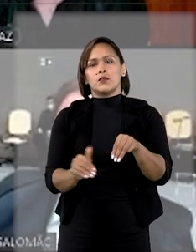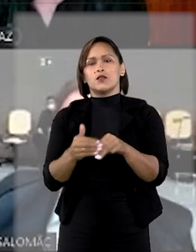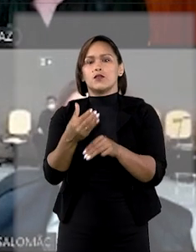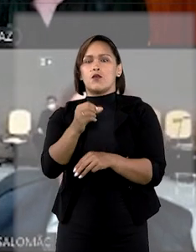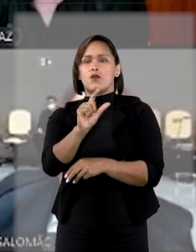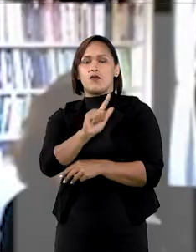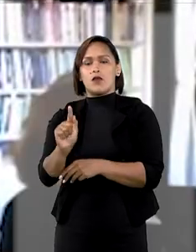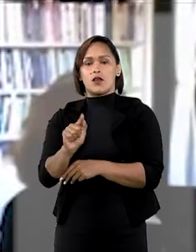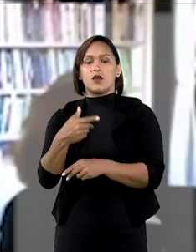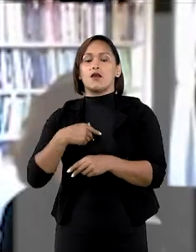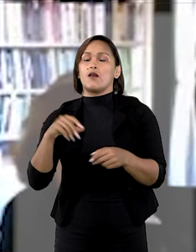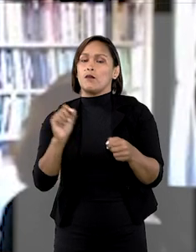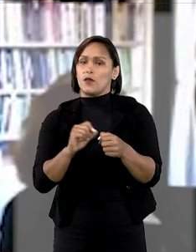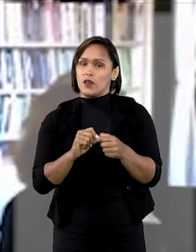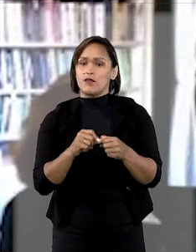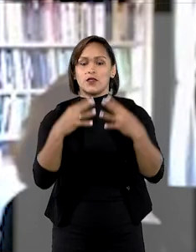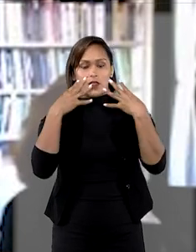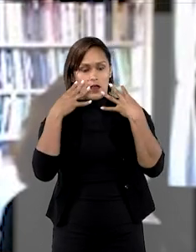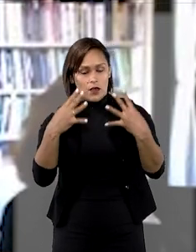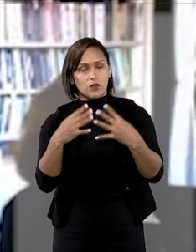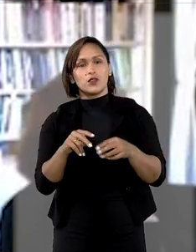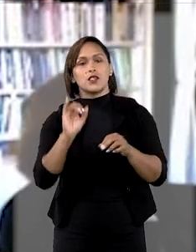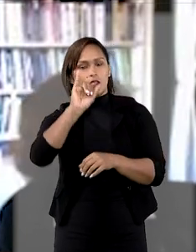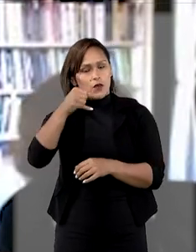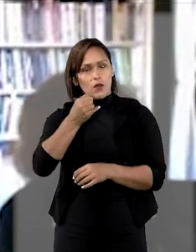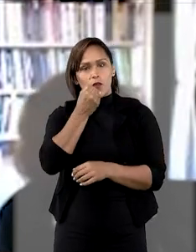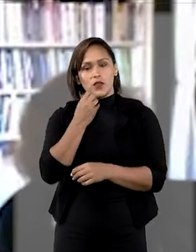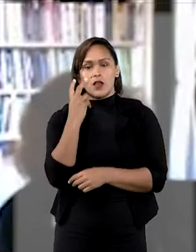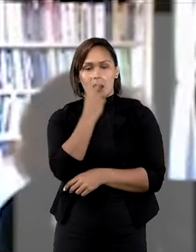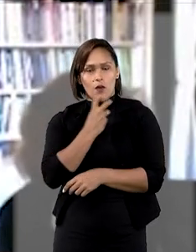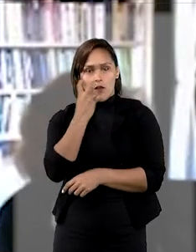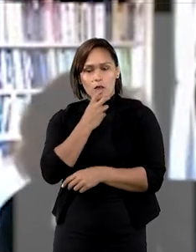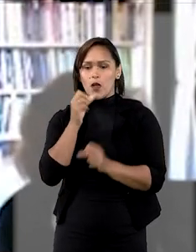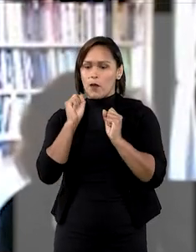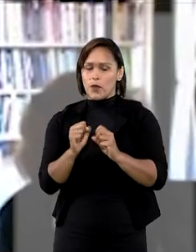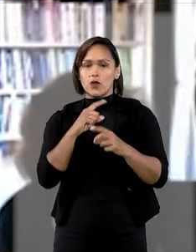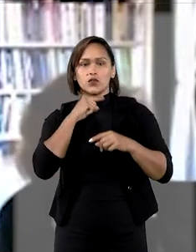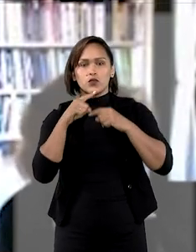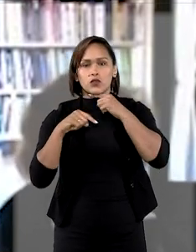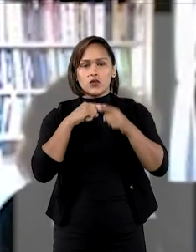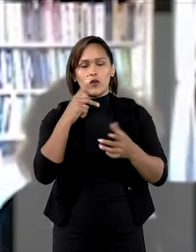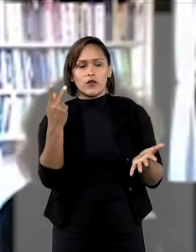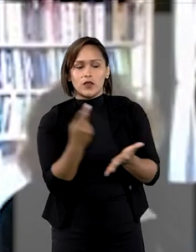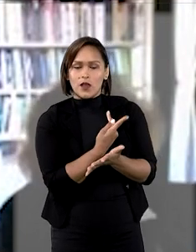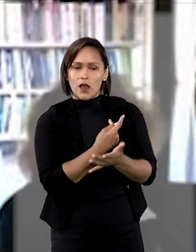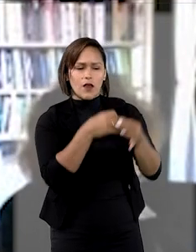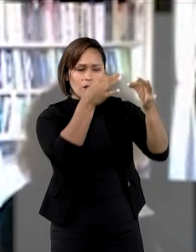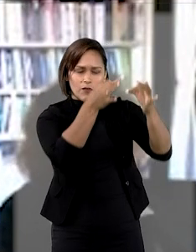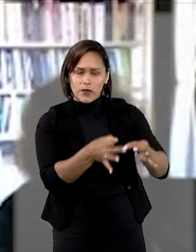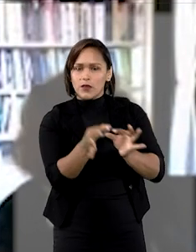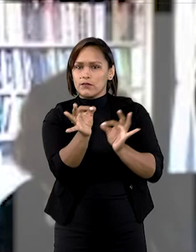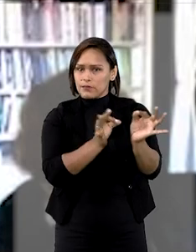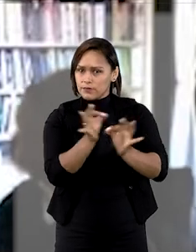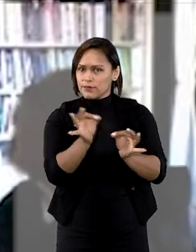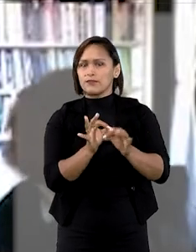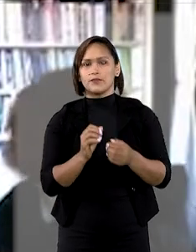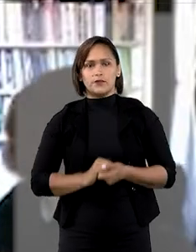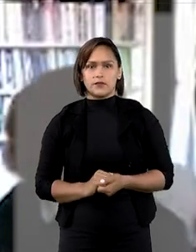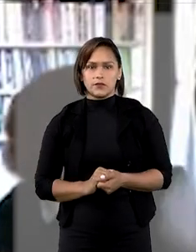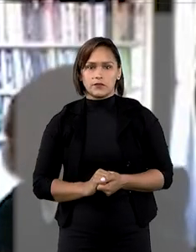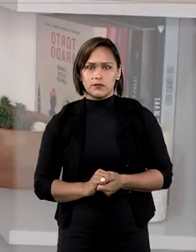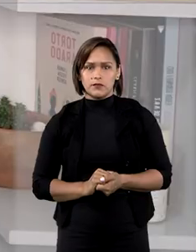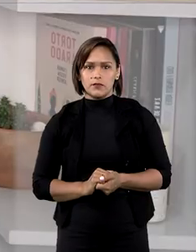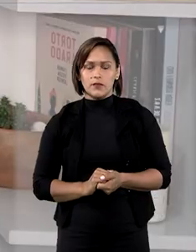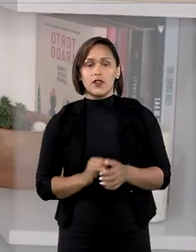Og Fernandes para realizar a audiência e dar oportunidade para que todas as dúvidas acerca da segurança da avenida possam ser